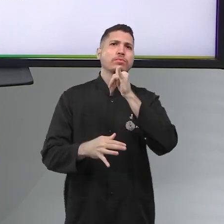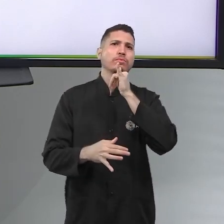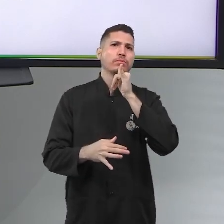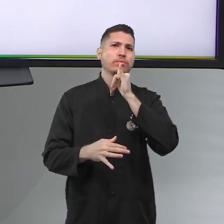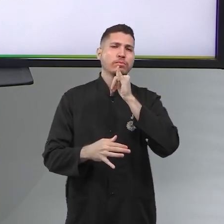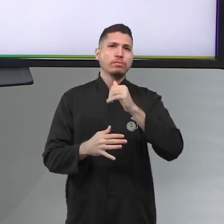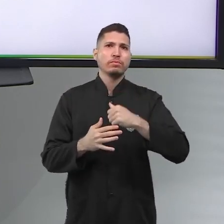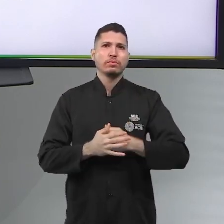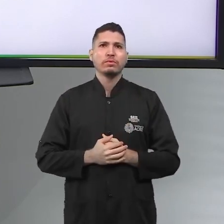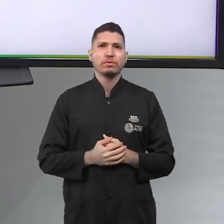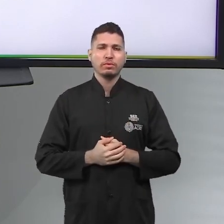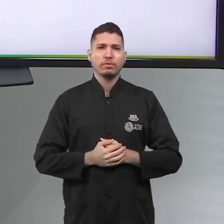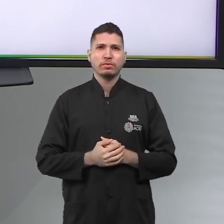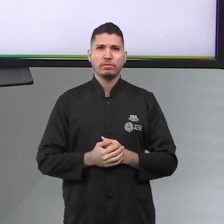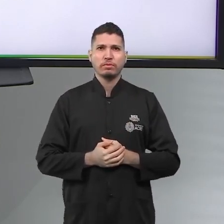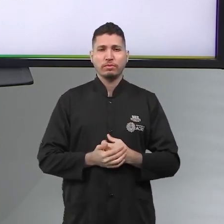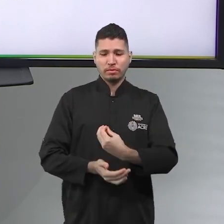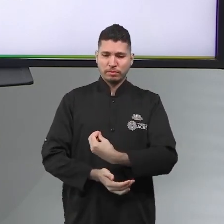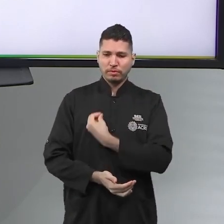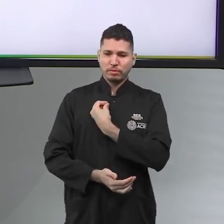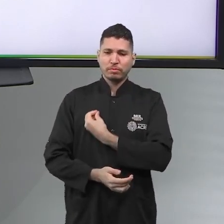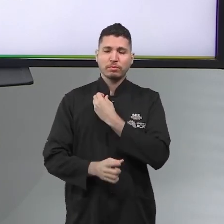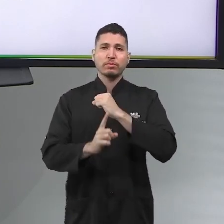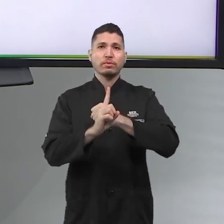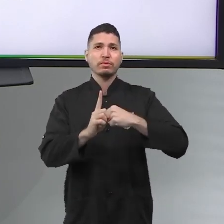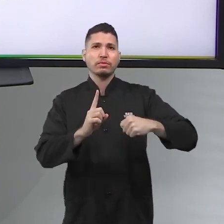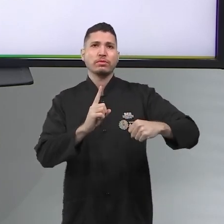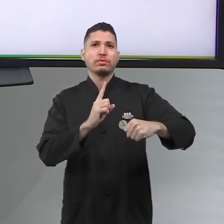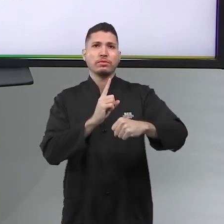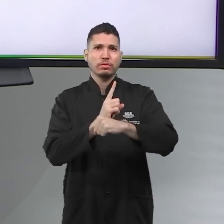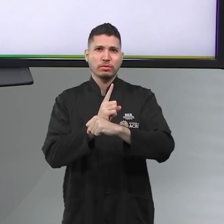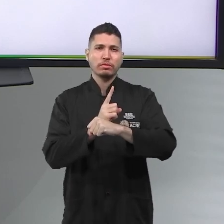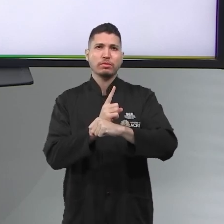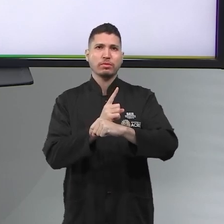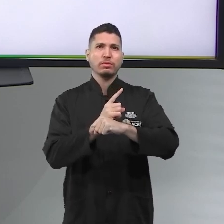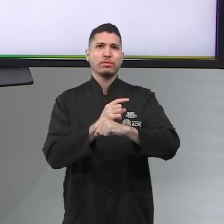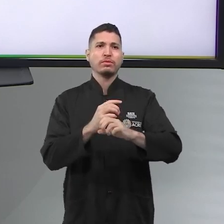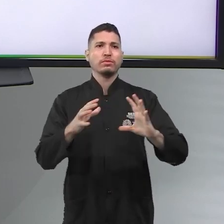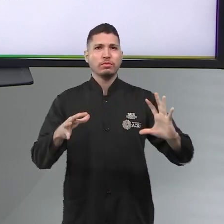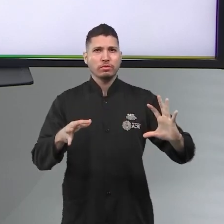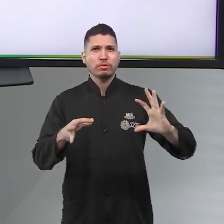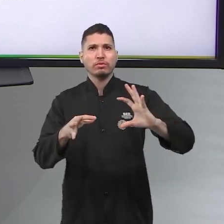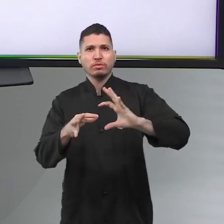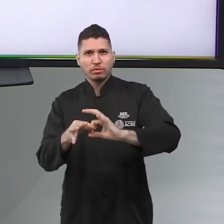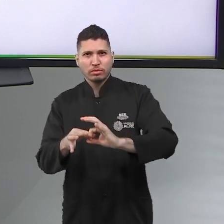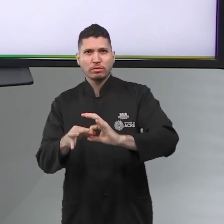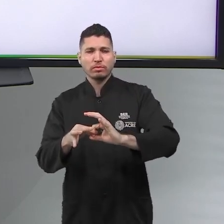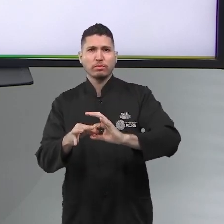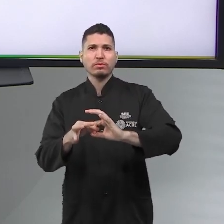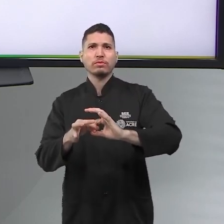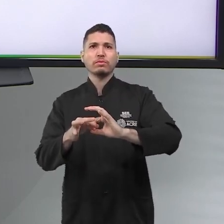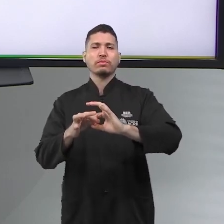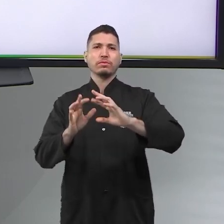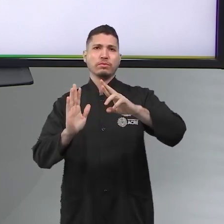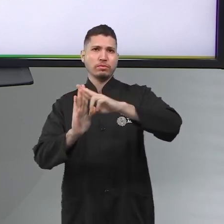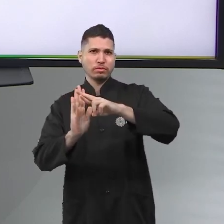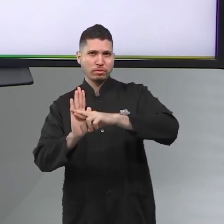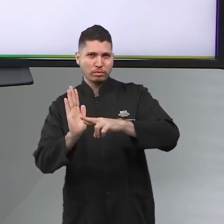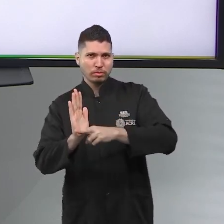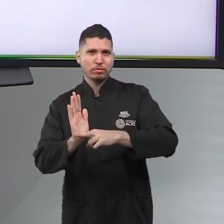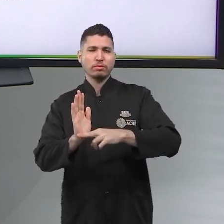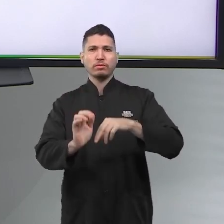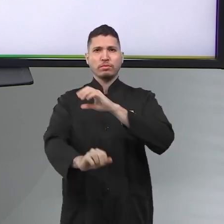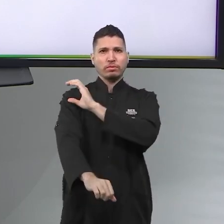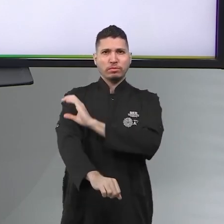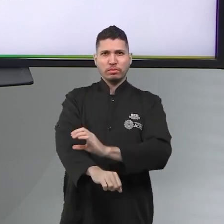que vivemos em nossa sociedade, nós estamos vivendo segundo determinados padrões culturais. Nós temos